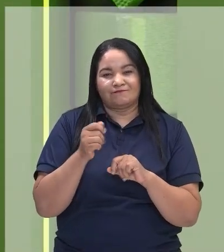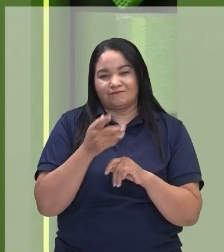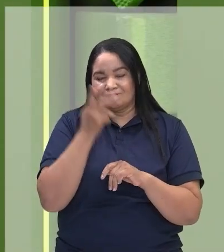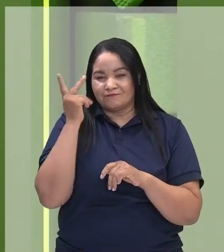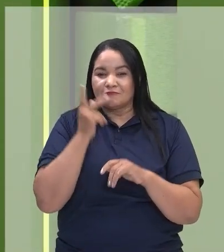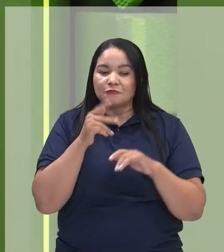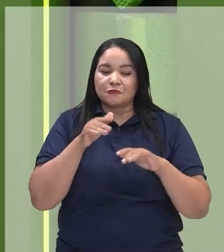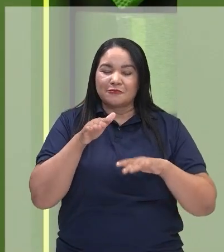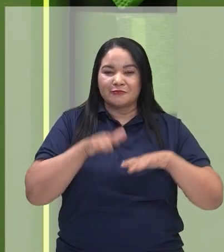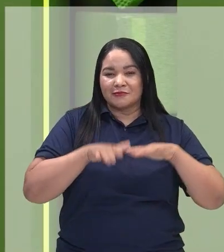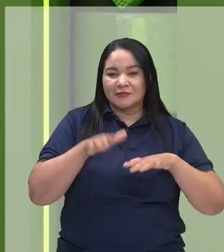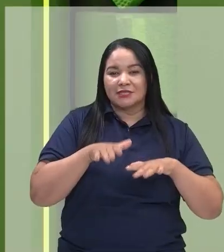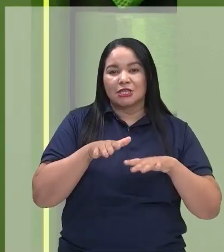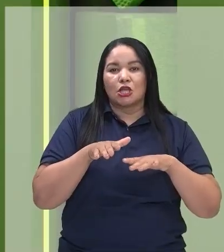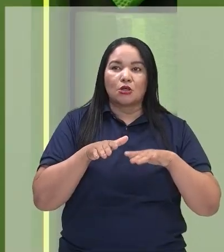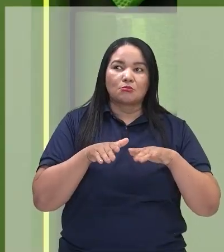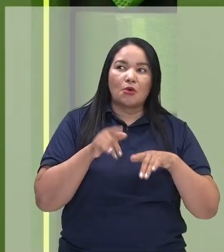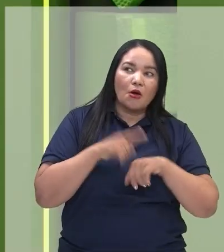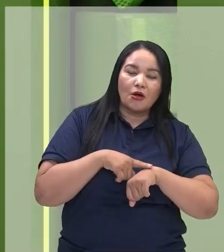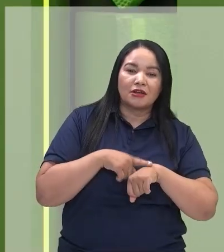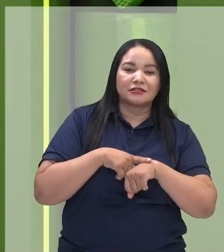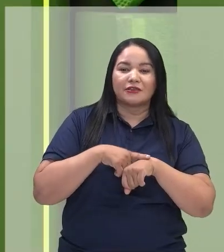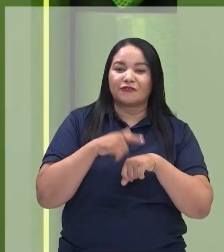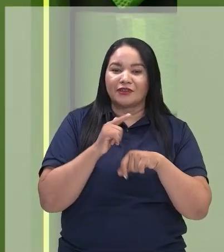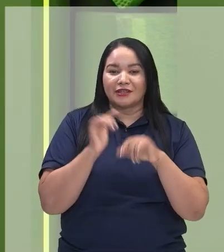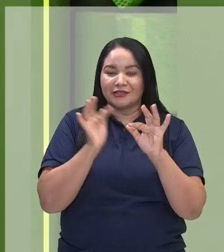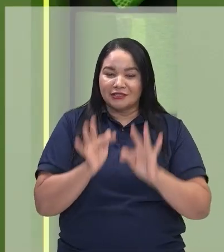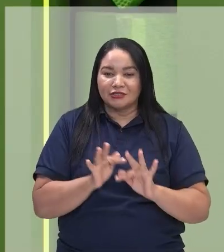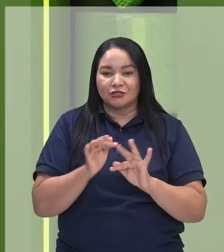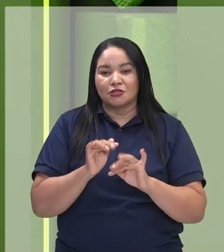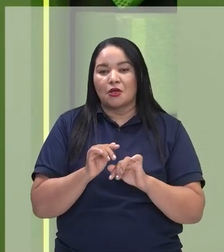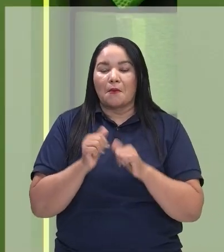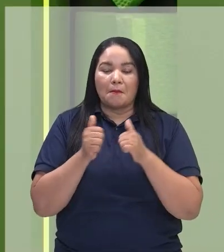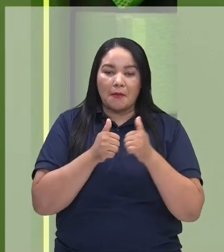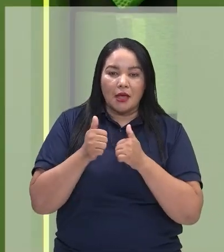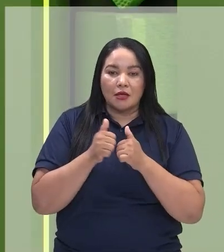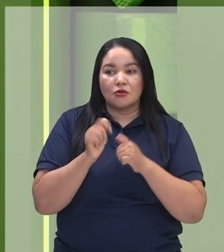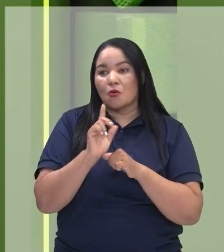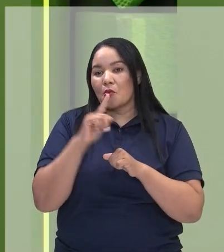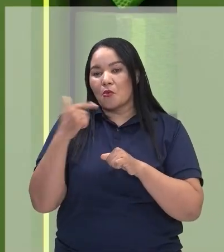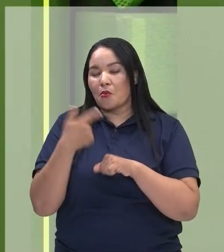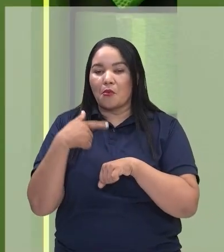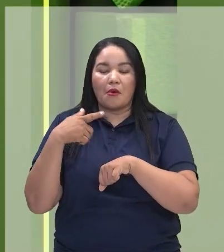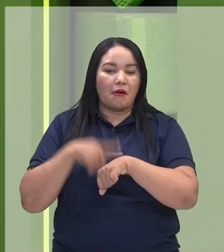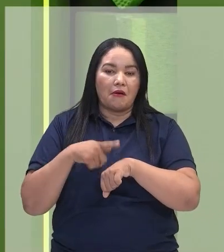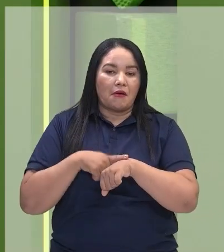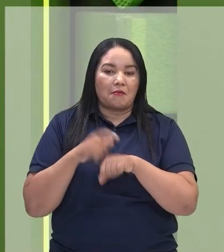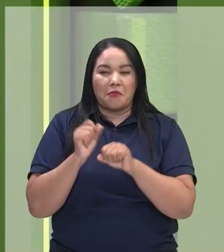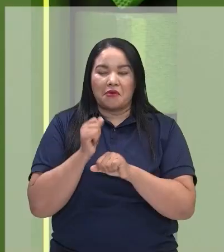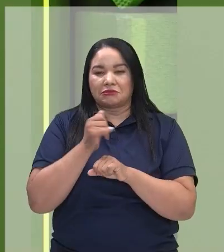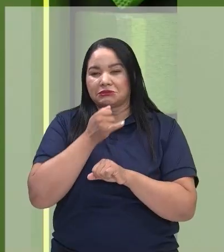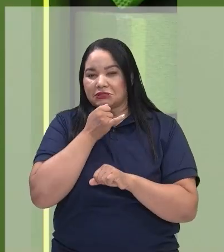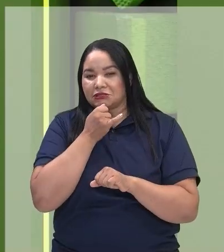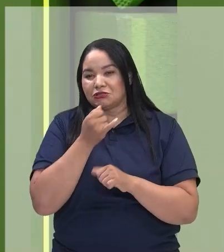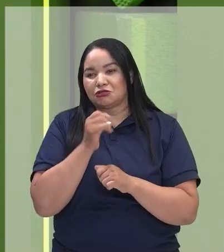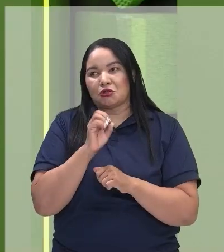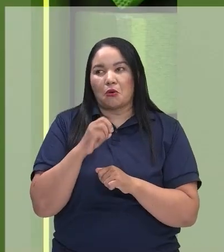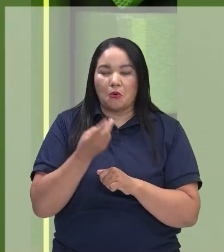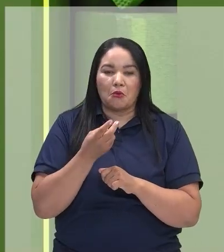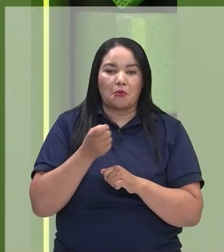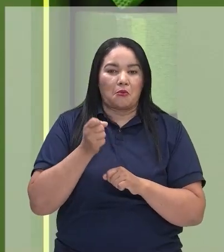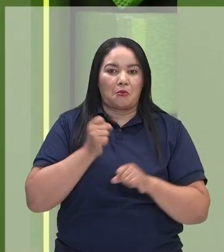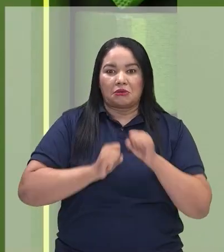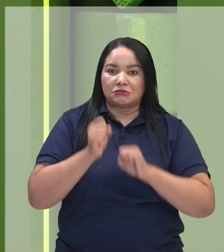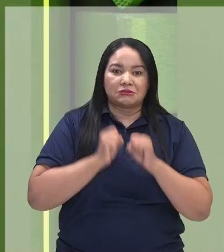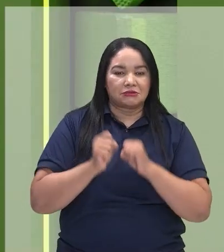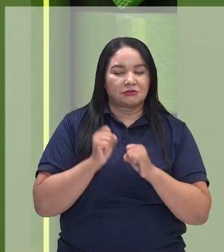né? No momento ela tá feliz, tá super bem, em outro momento ela pode ter uma tendência ali para uma tristeza, para uma